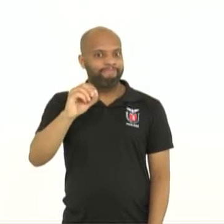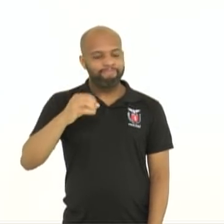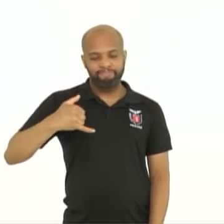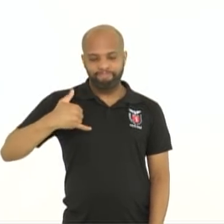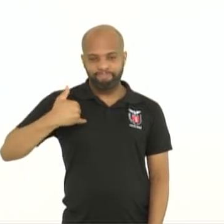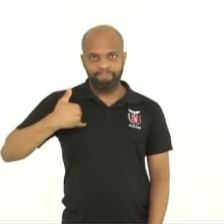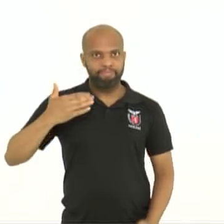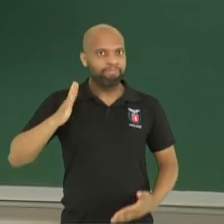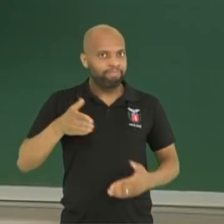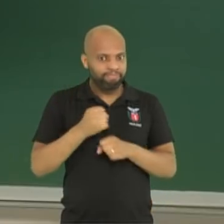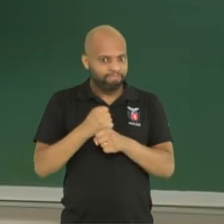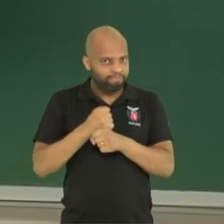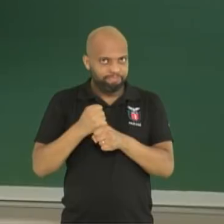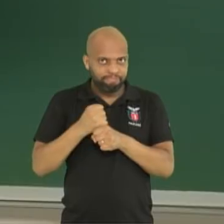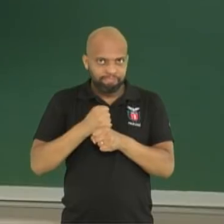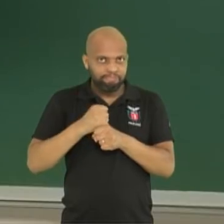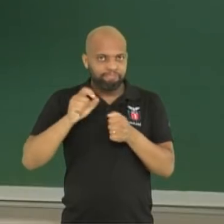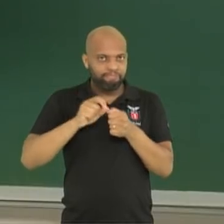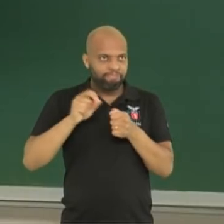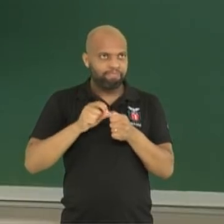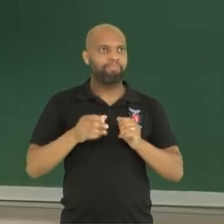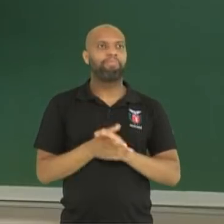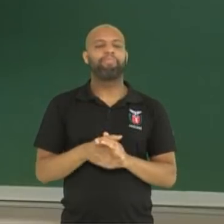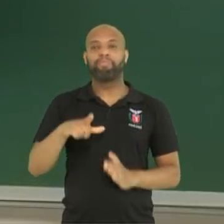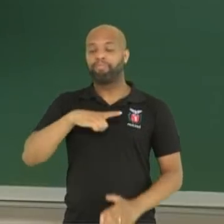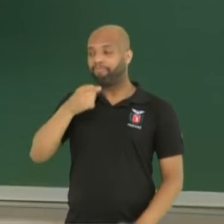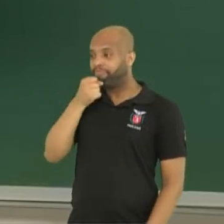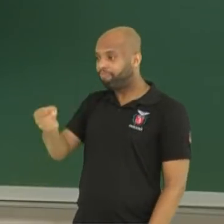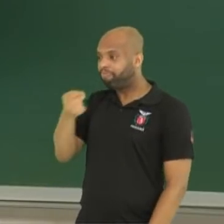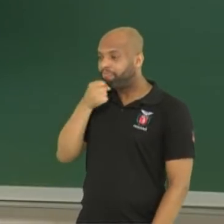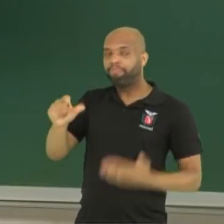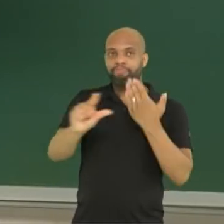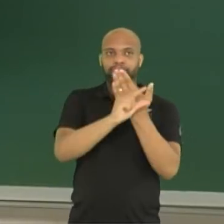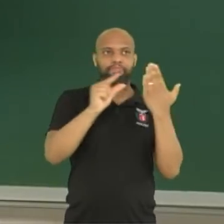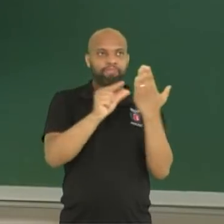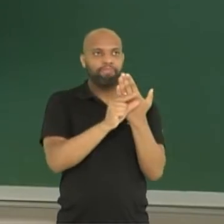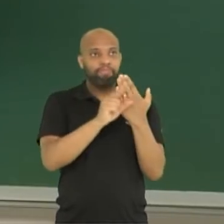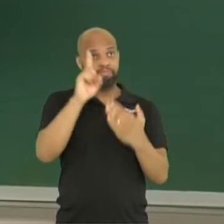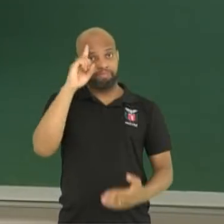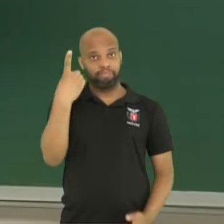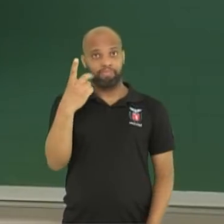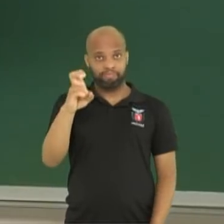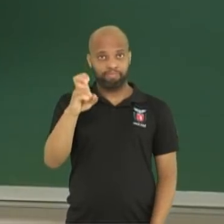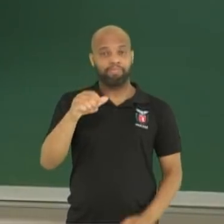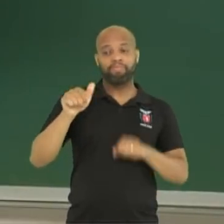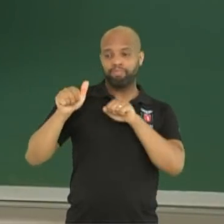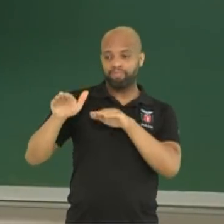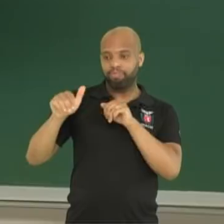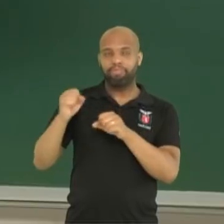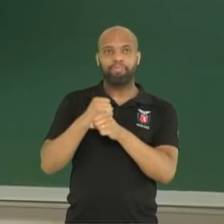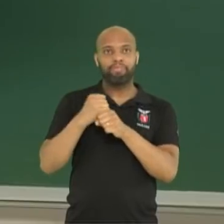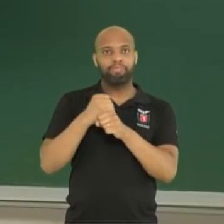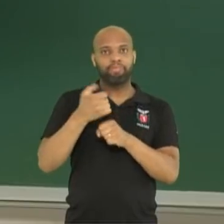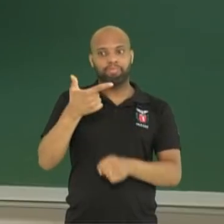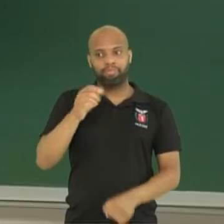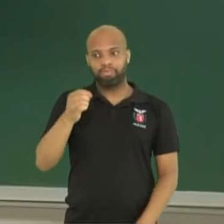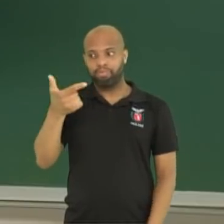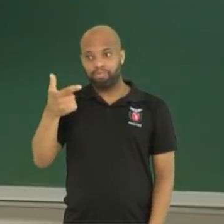entrevista com o autor. Esta entrevista ela foi concedida no dia 15 de setembro de